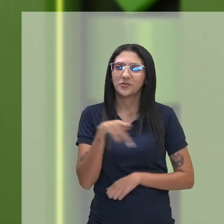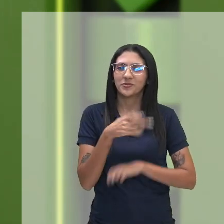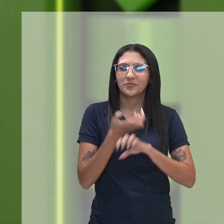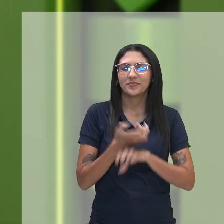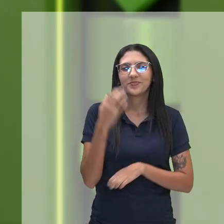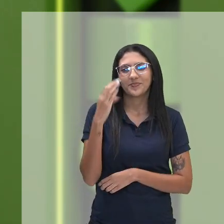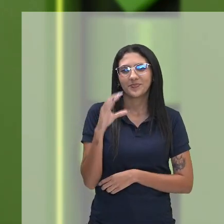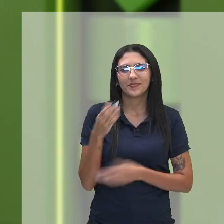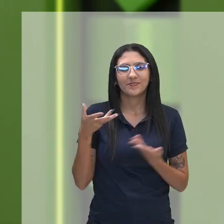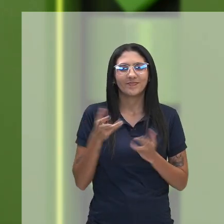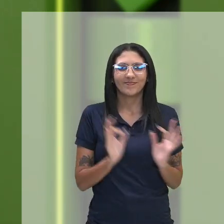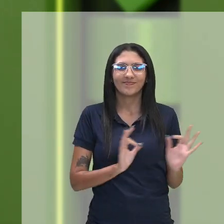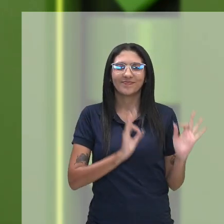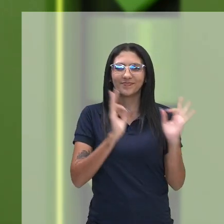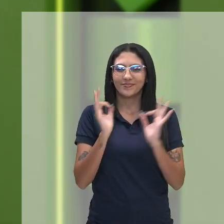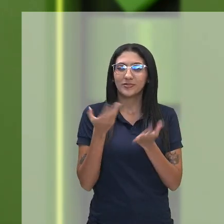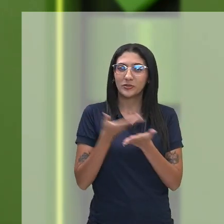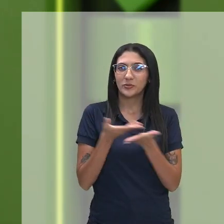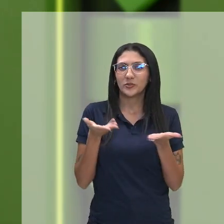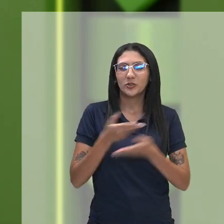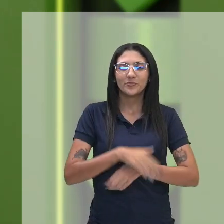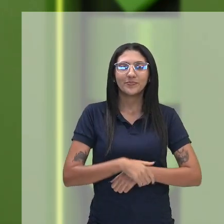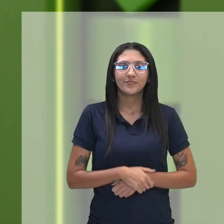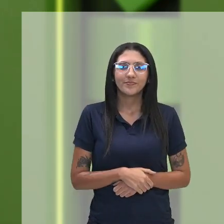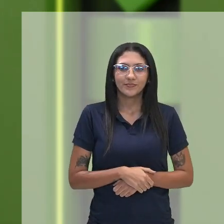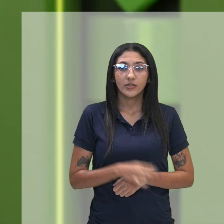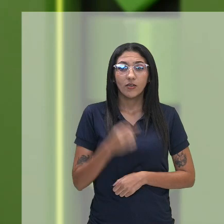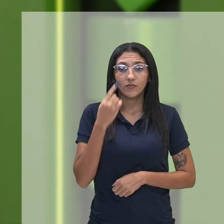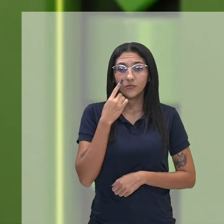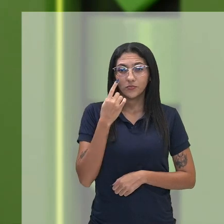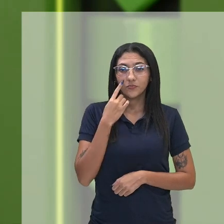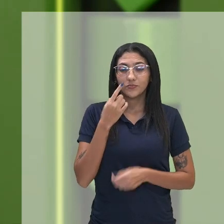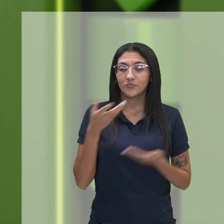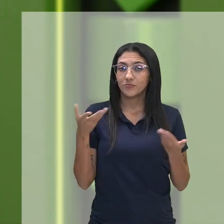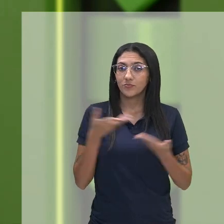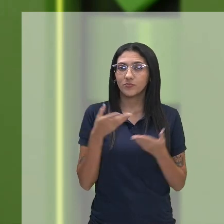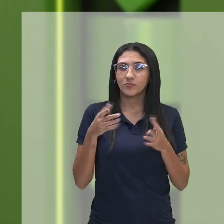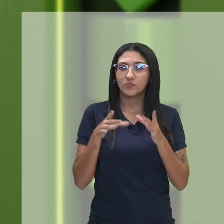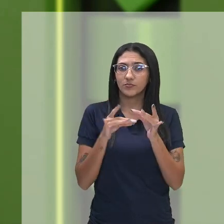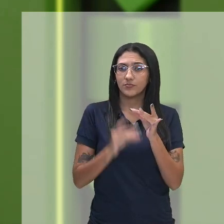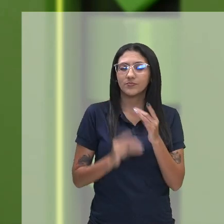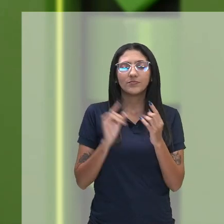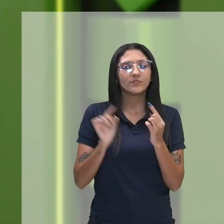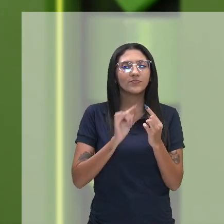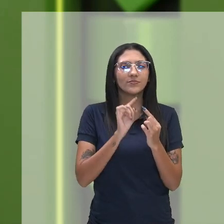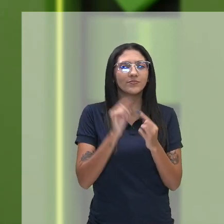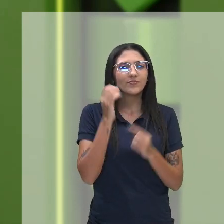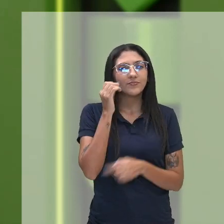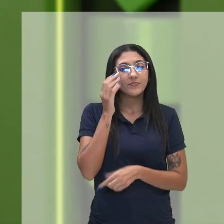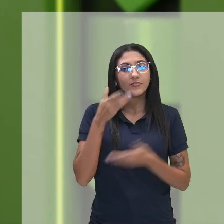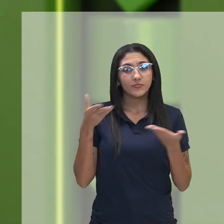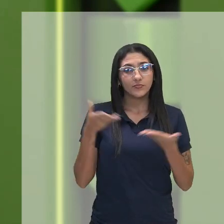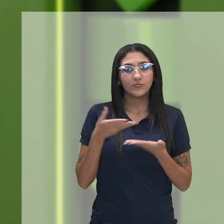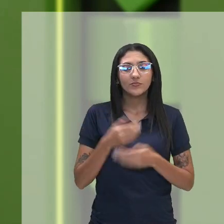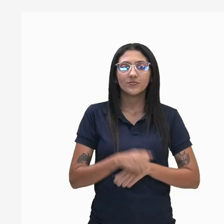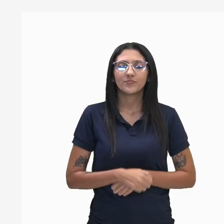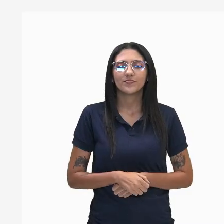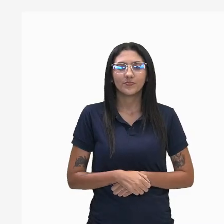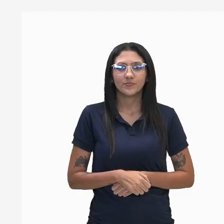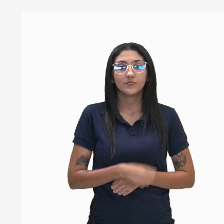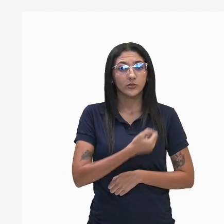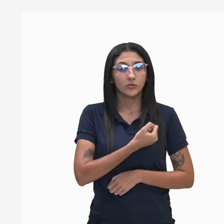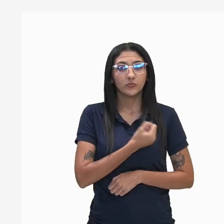aqui com vocês para essa aula de hoje. Vamos observar agora o detalhamento e objeto de conhecimento da aula de número